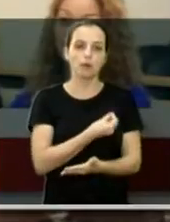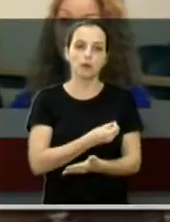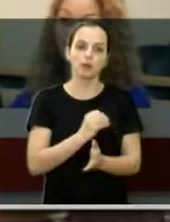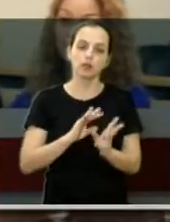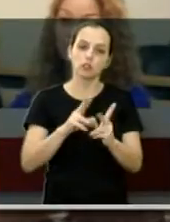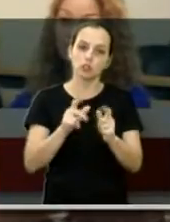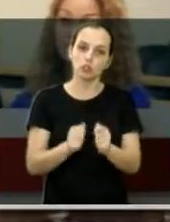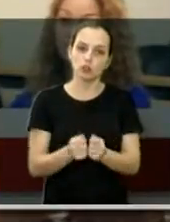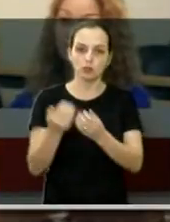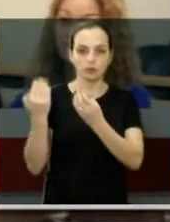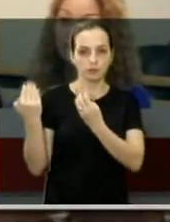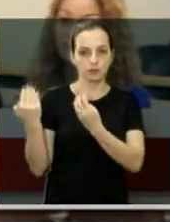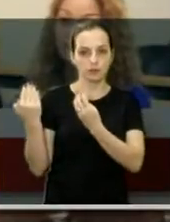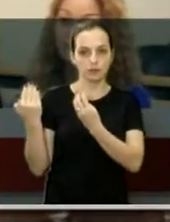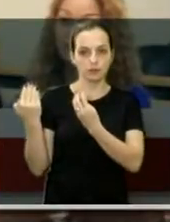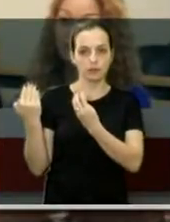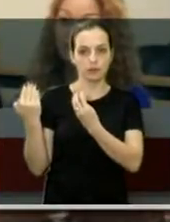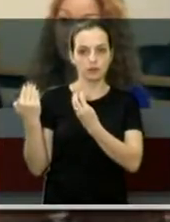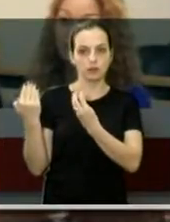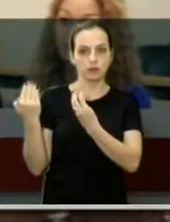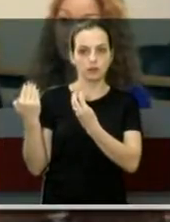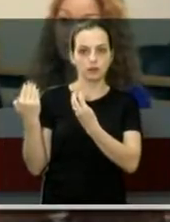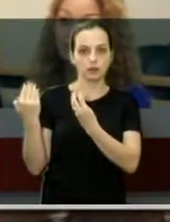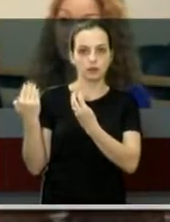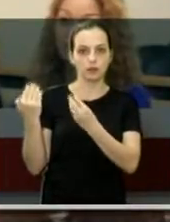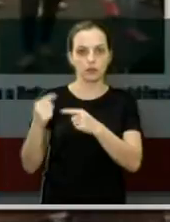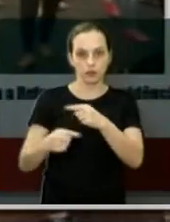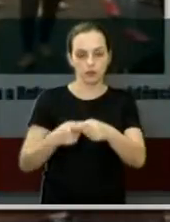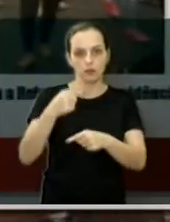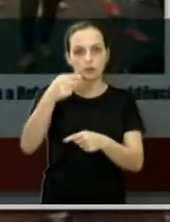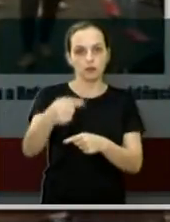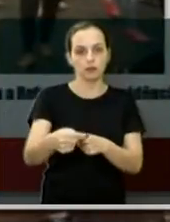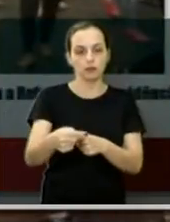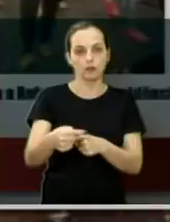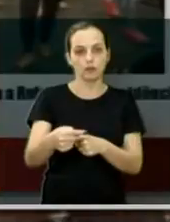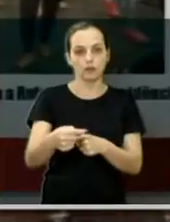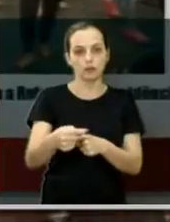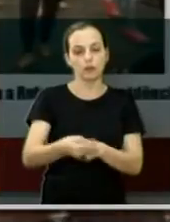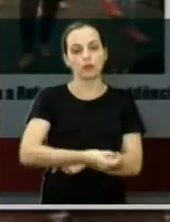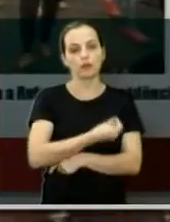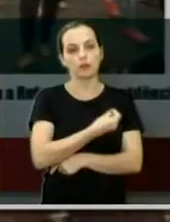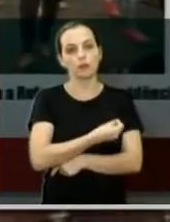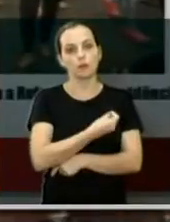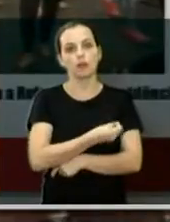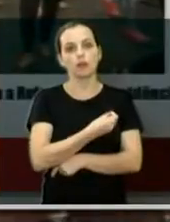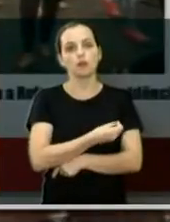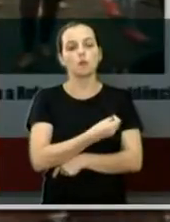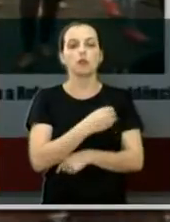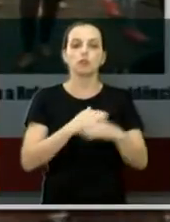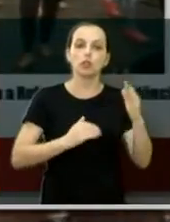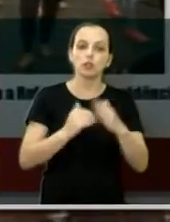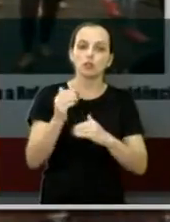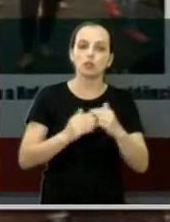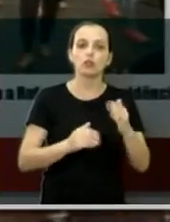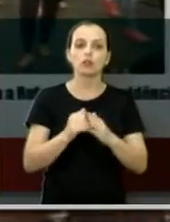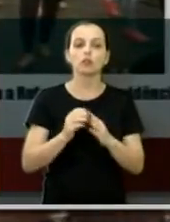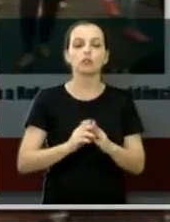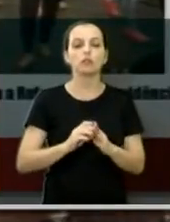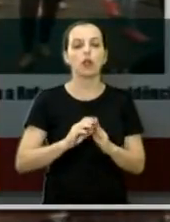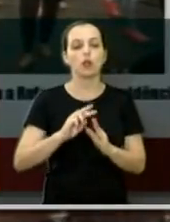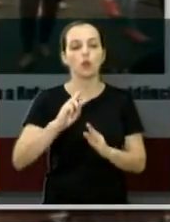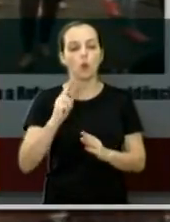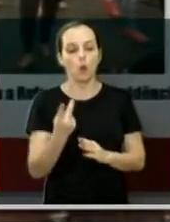todas, que temos as fotos aí. Próximo slide, por favor. E participamos de outras atividades, como o ato contra a reforma